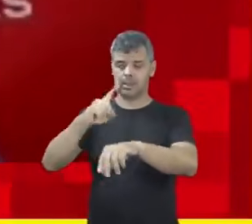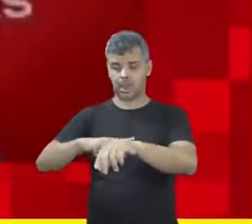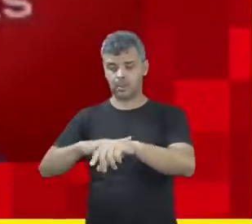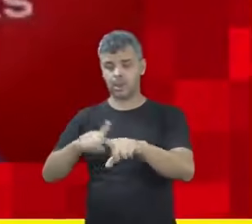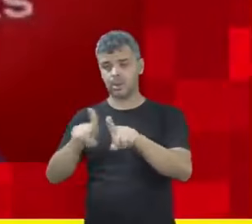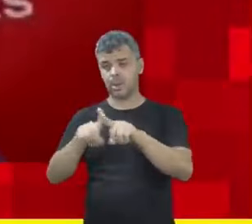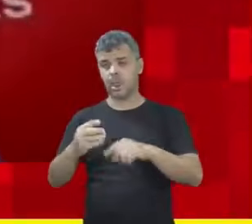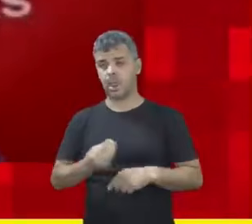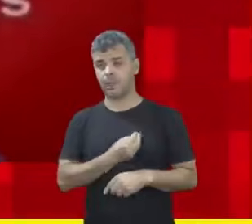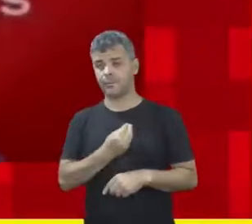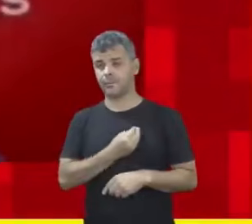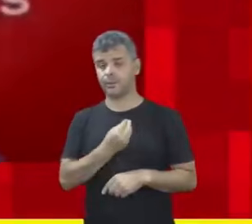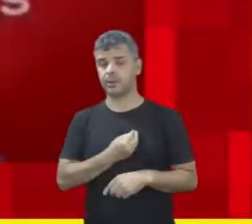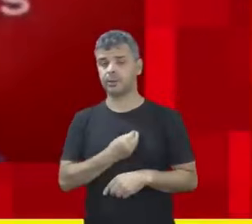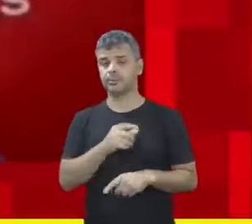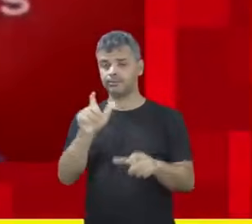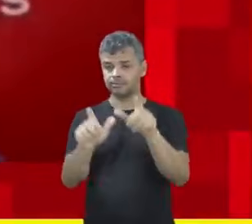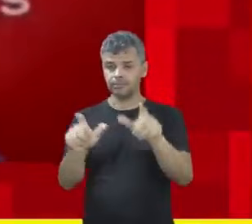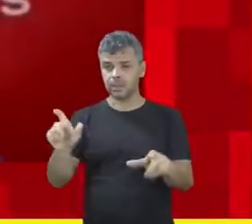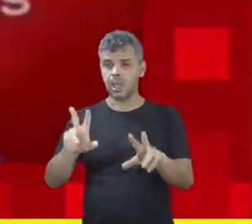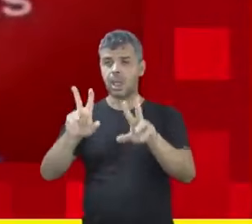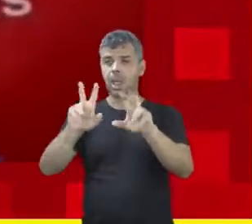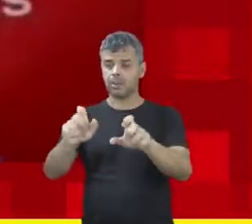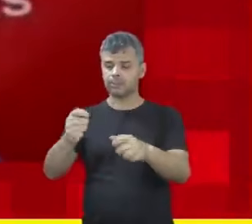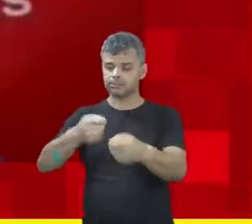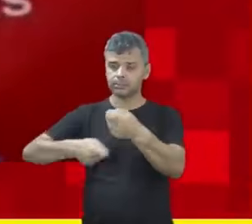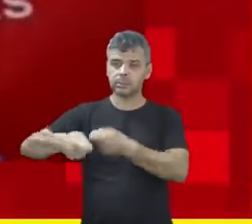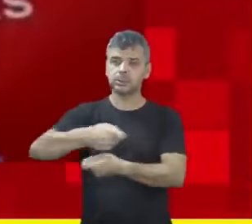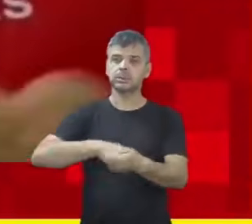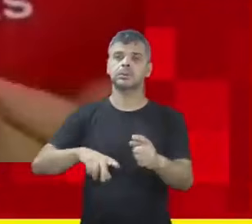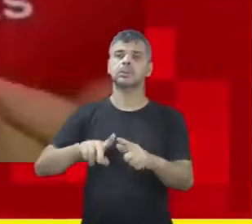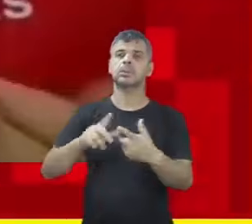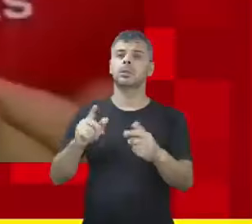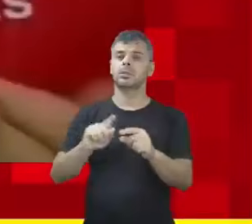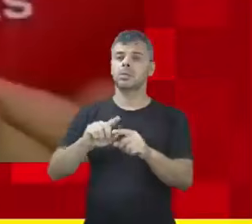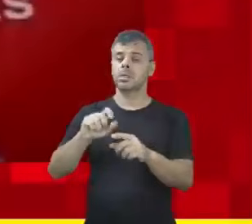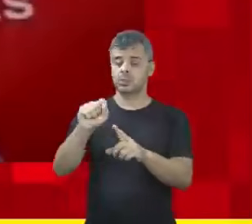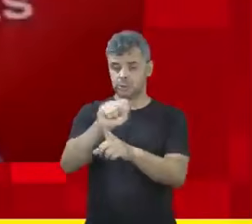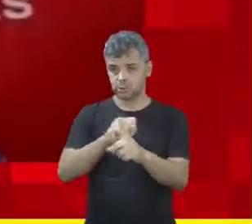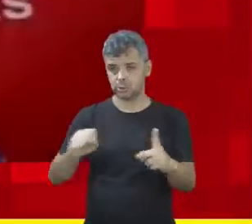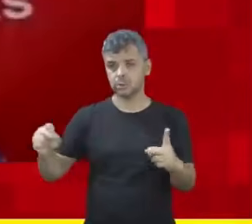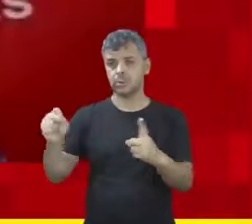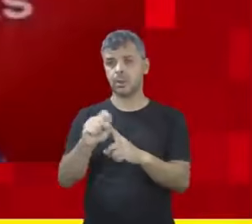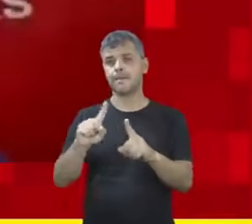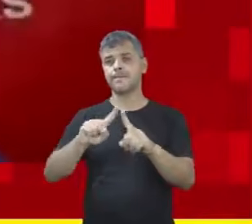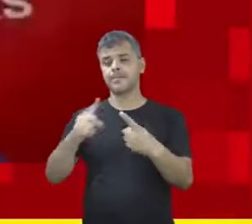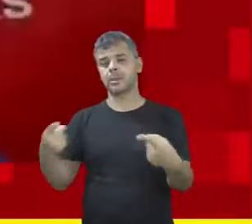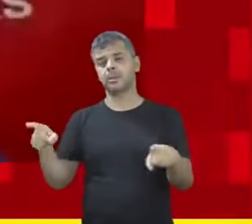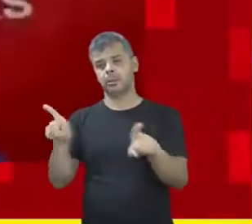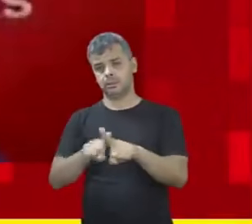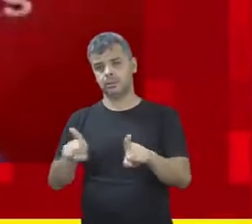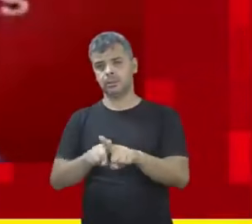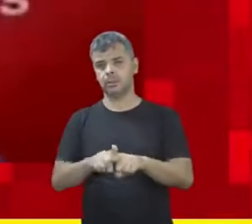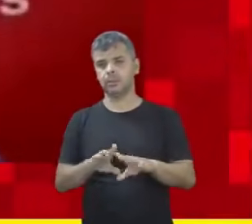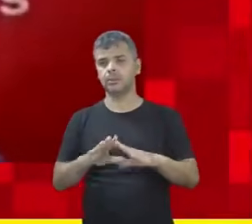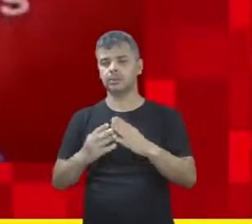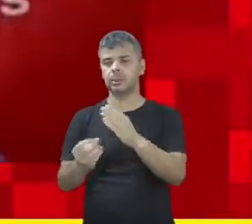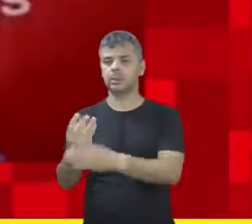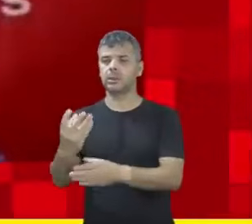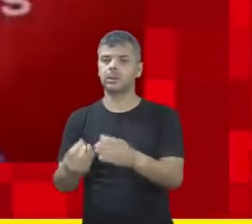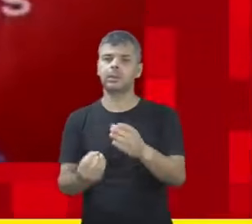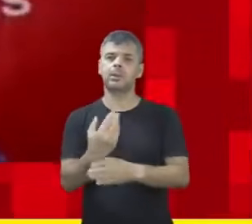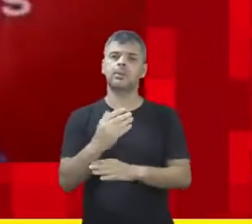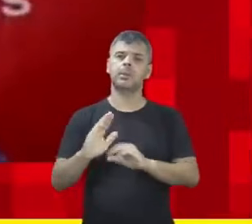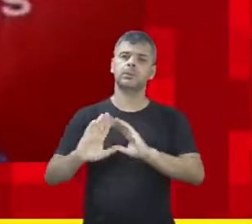seja, a escala 6x1 é uma pauta muito social, de justiça social mesmo, mas que também que produz aí